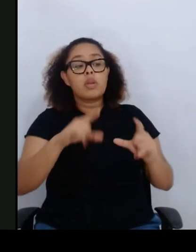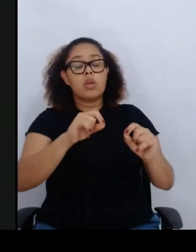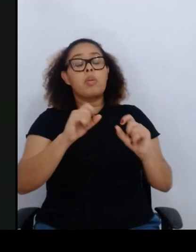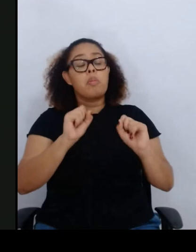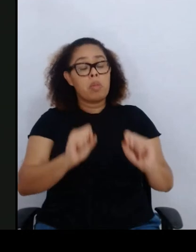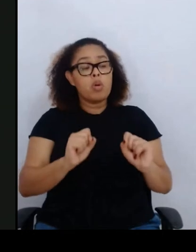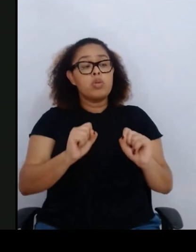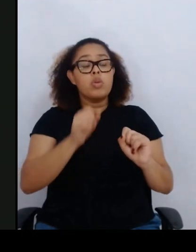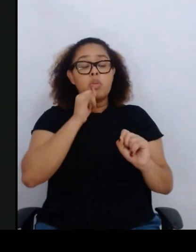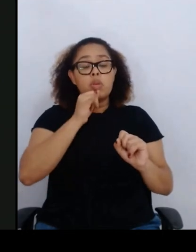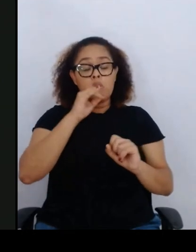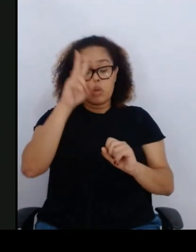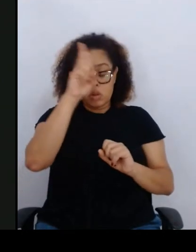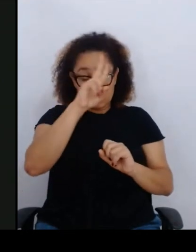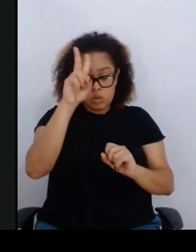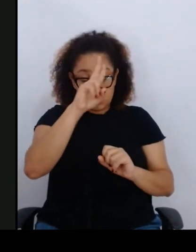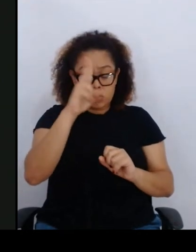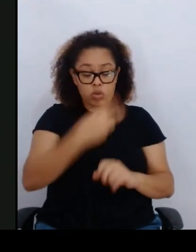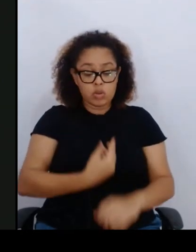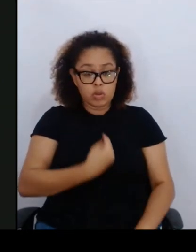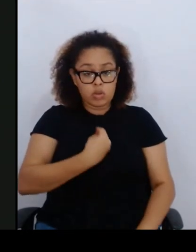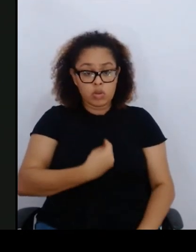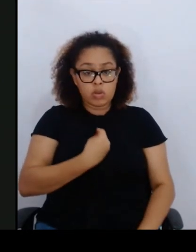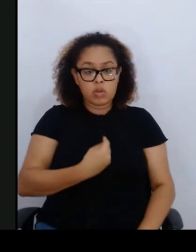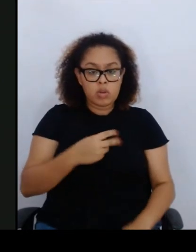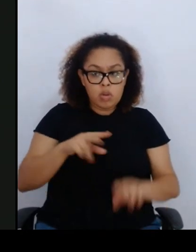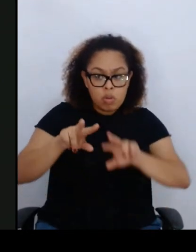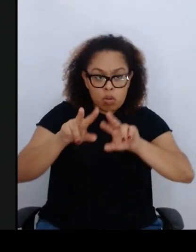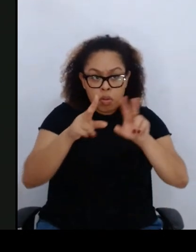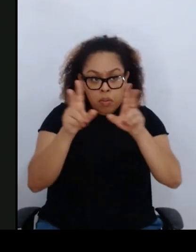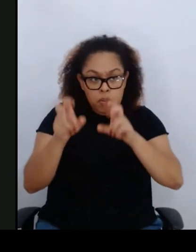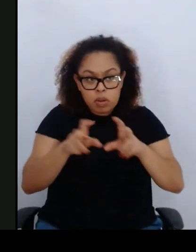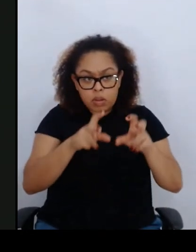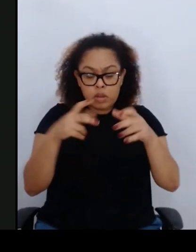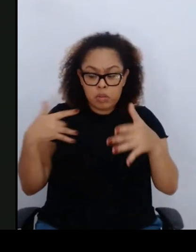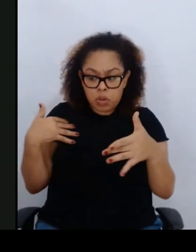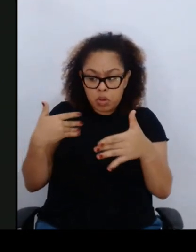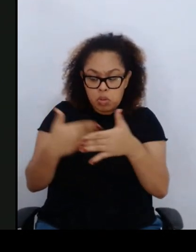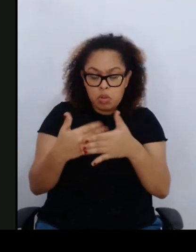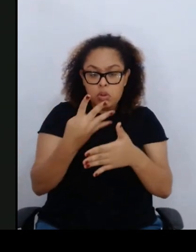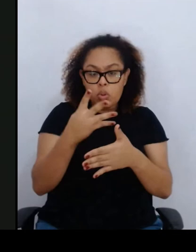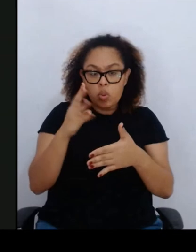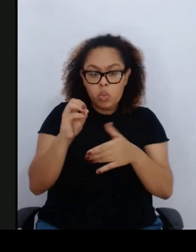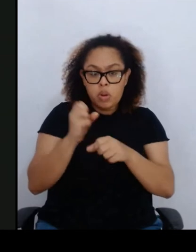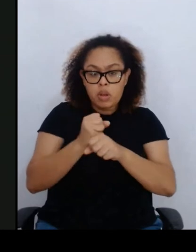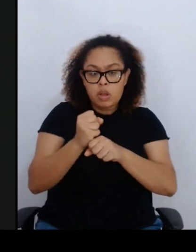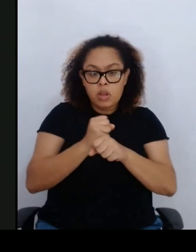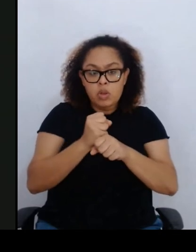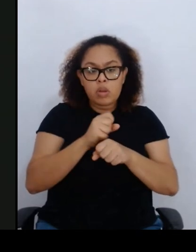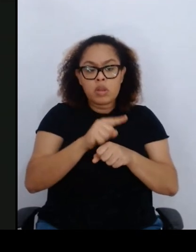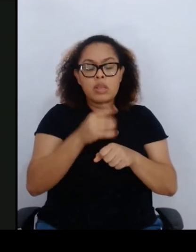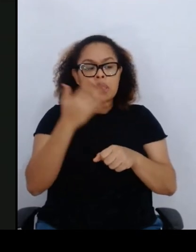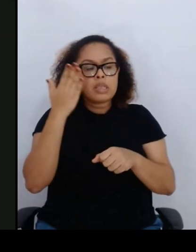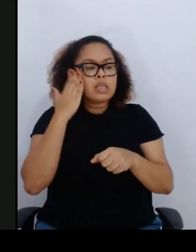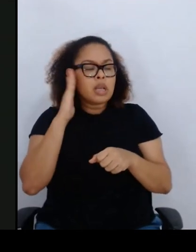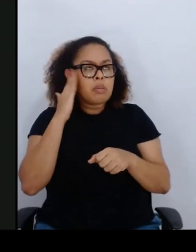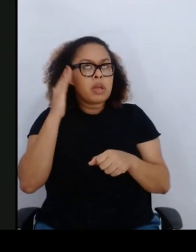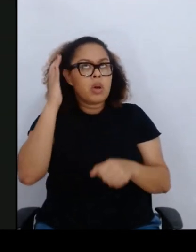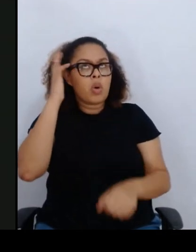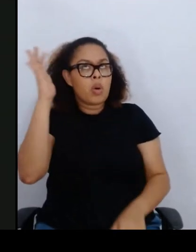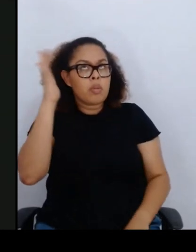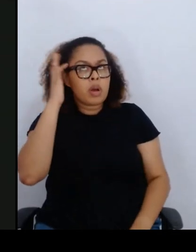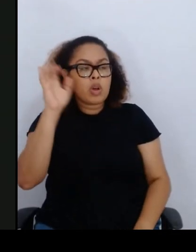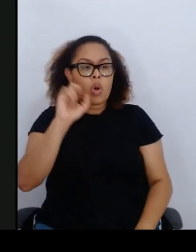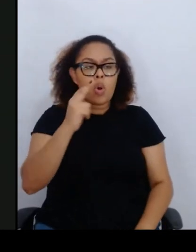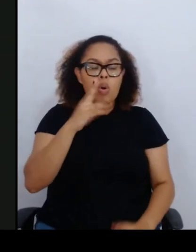que enxerga além dos eventos dos últimos 40 anos de modo que você não saberia se era imaginação ou